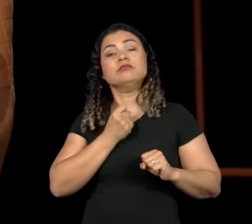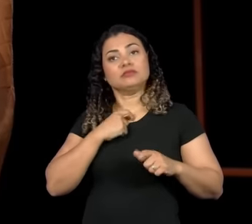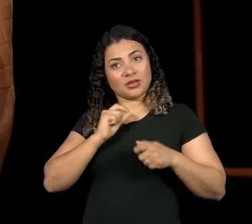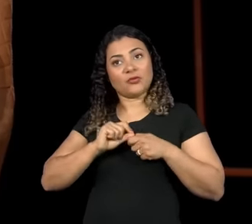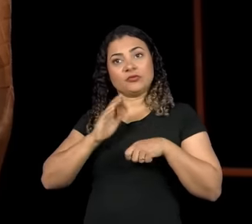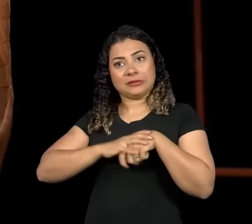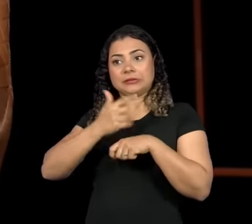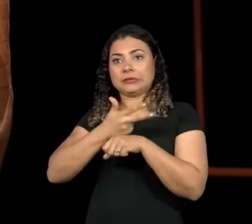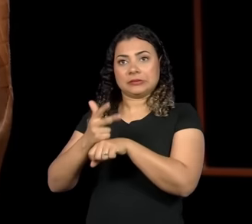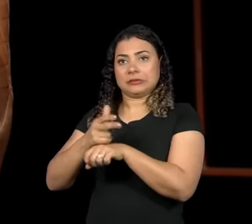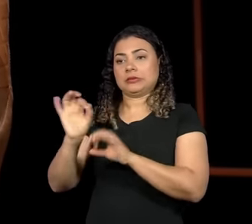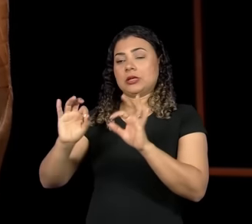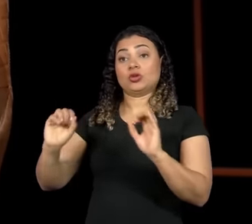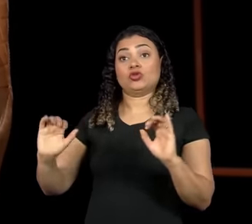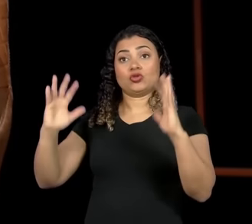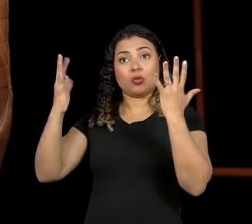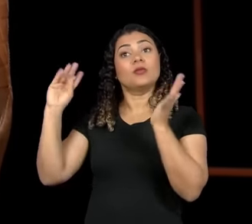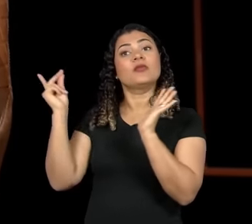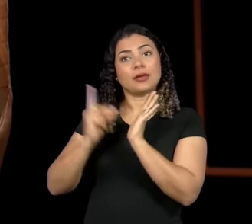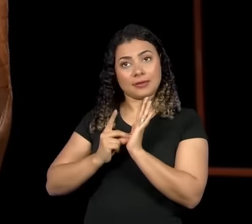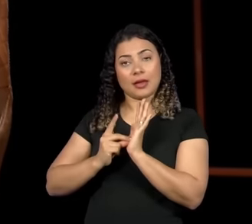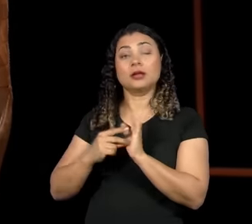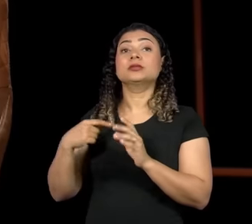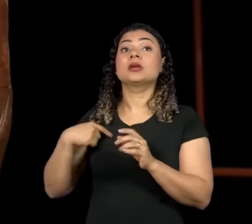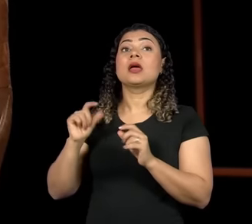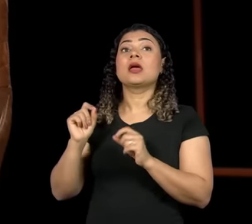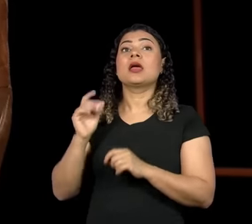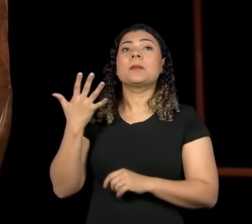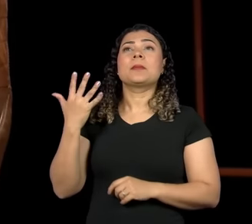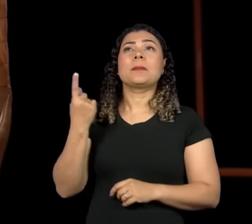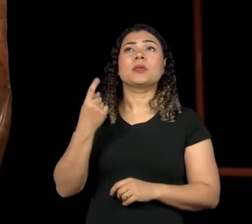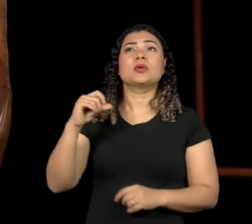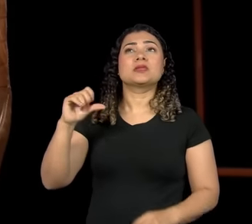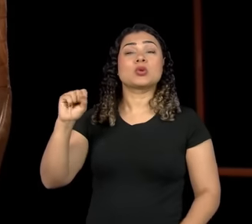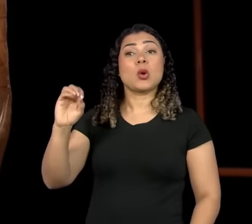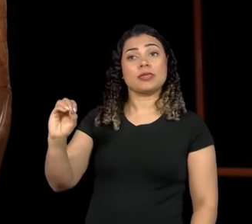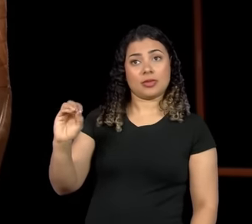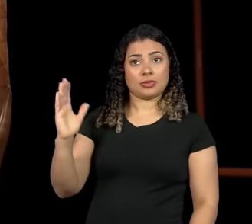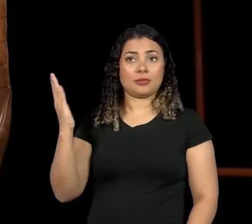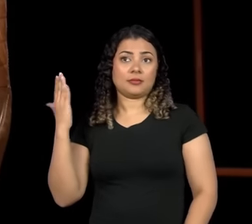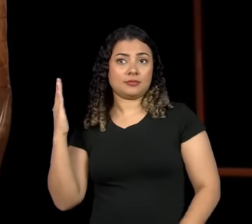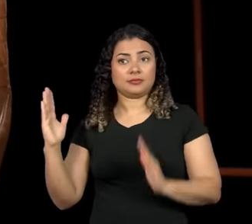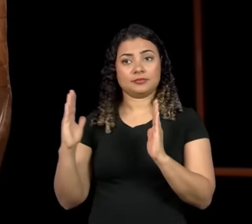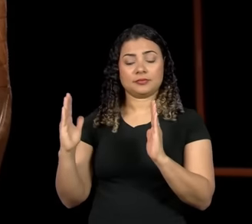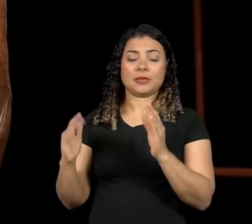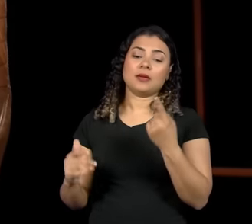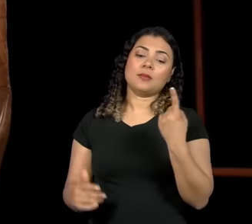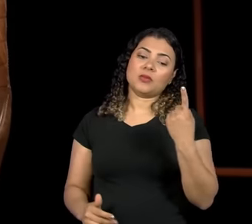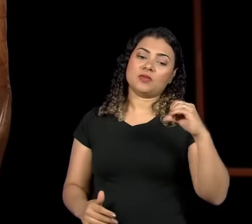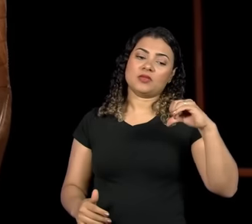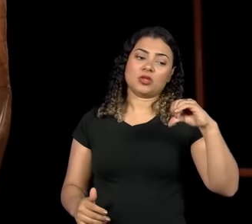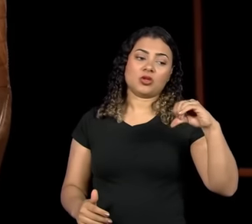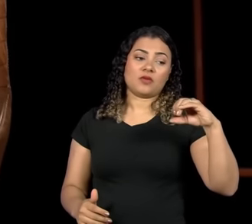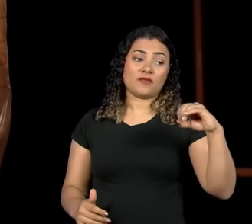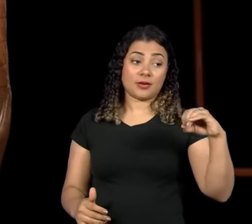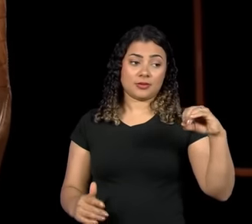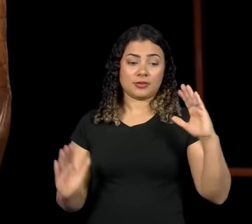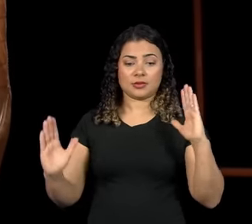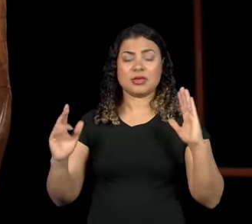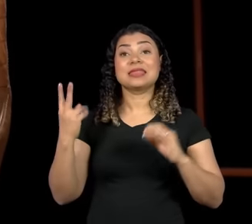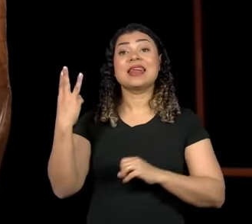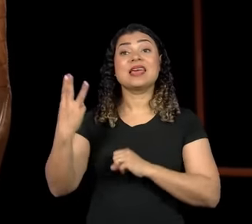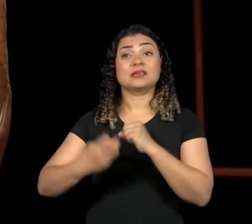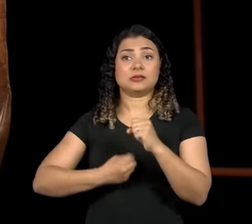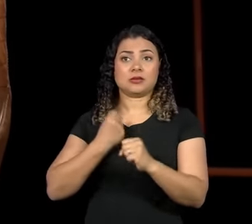com relação a Roberto Carlos, sim, é verdade. Foi no final dos anos 80, né? Início dos 90. Eu acho que foram